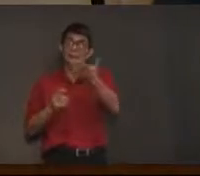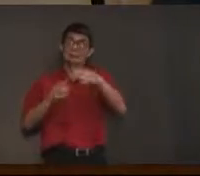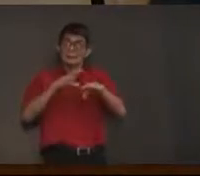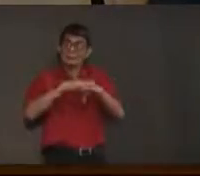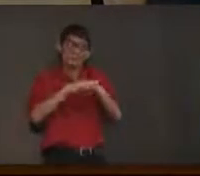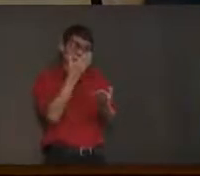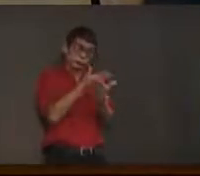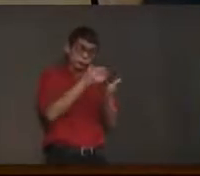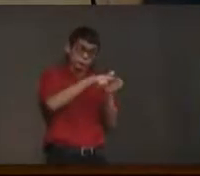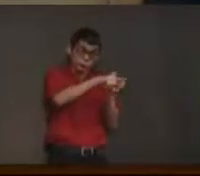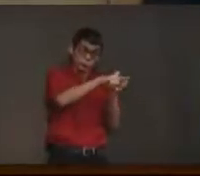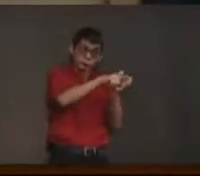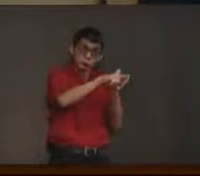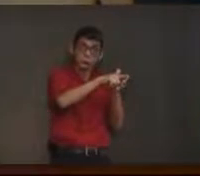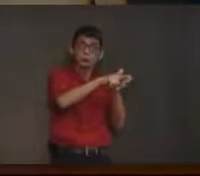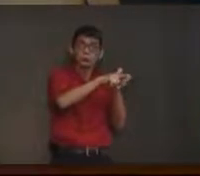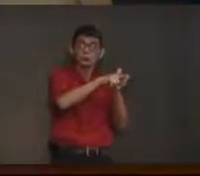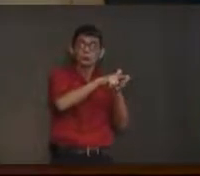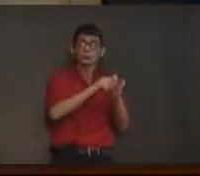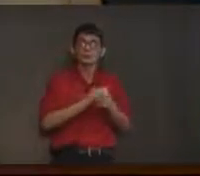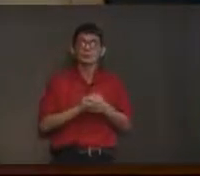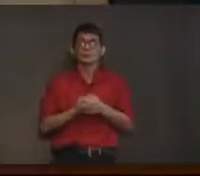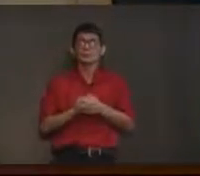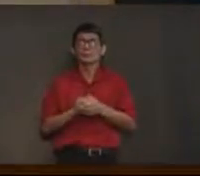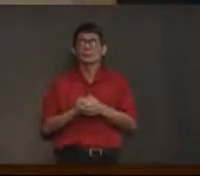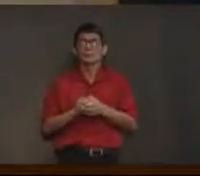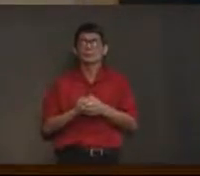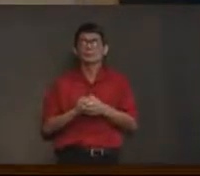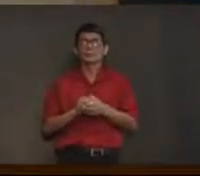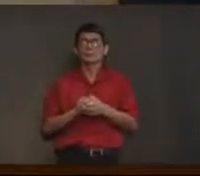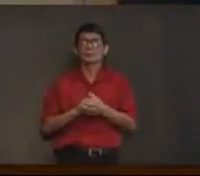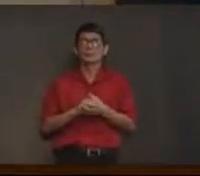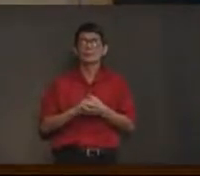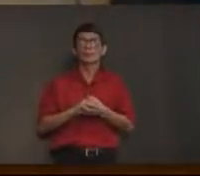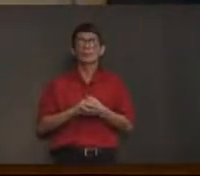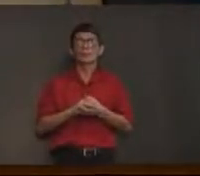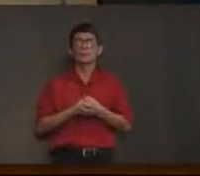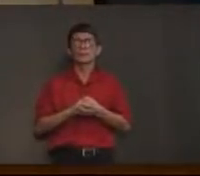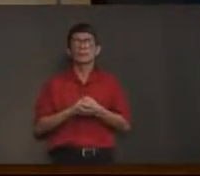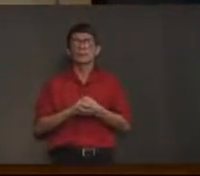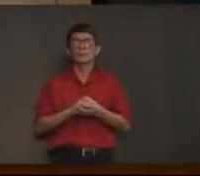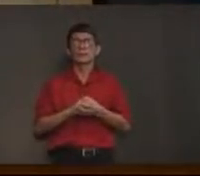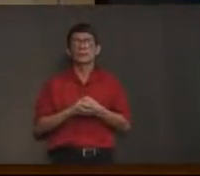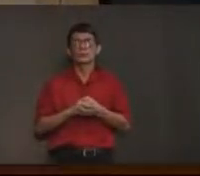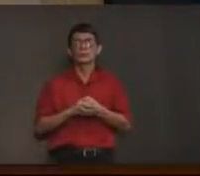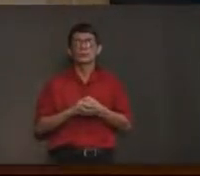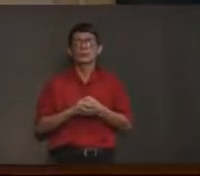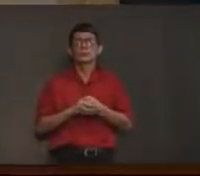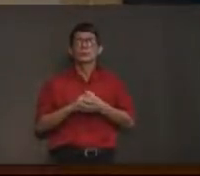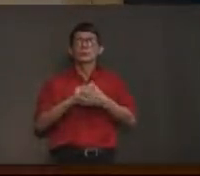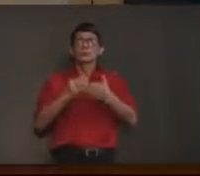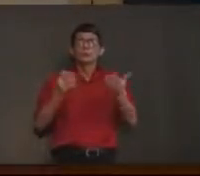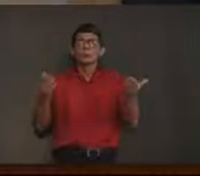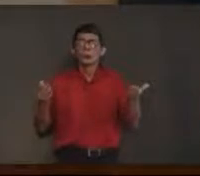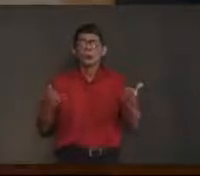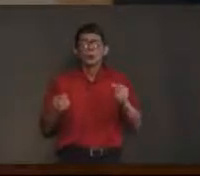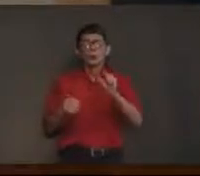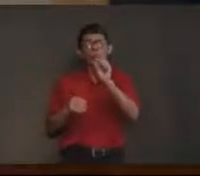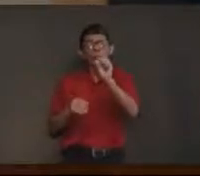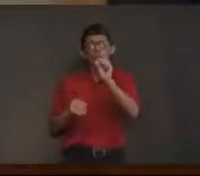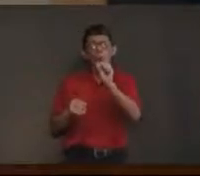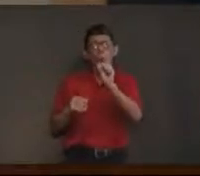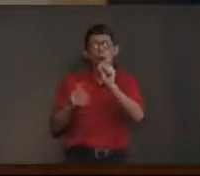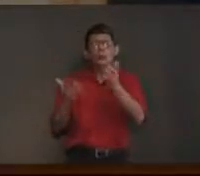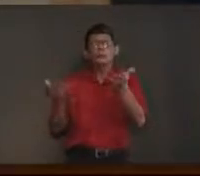pode né O que a gente chama de solução fraca do problema é bom e onde que eu vou aí procurar isso